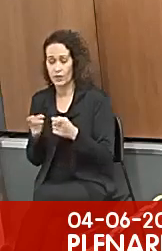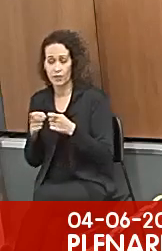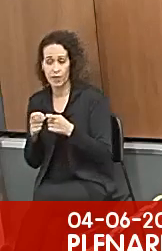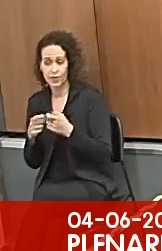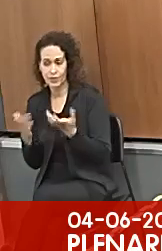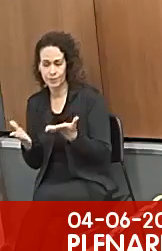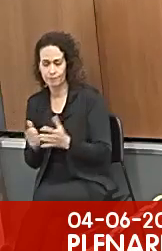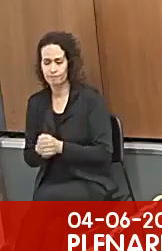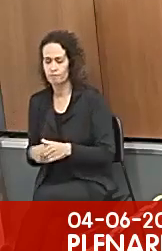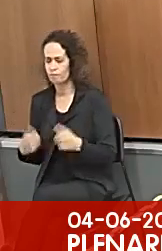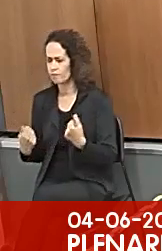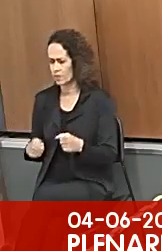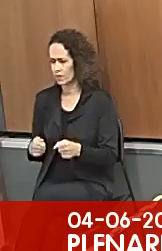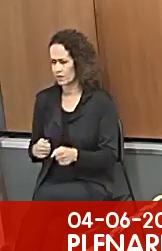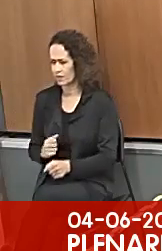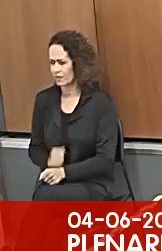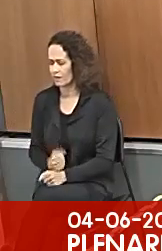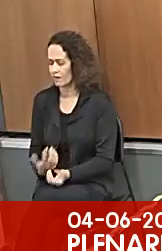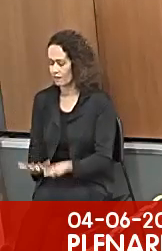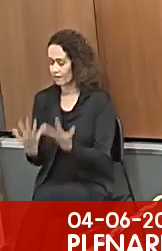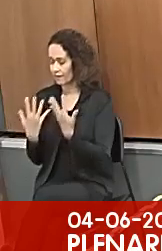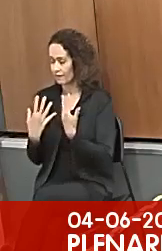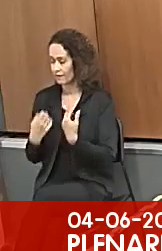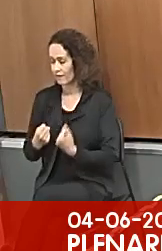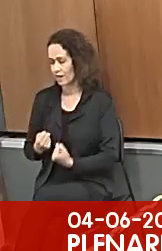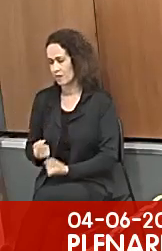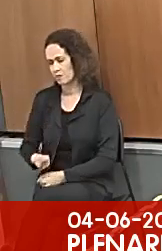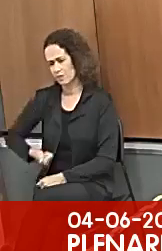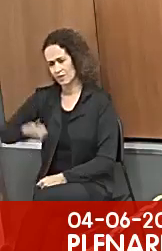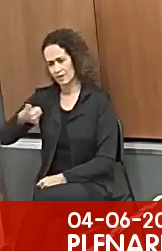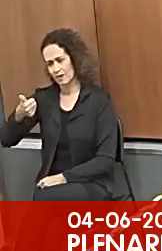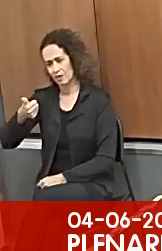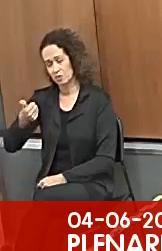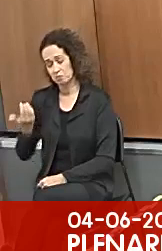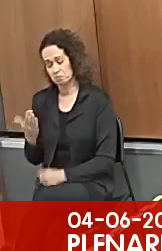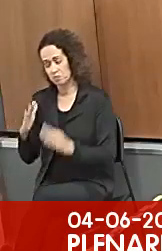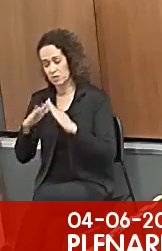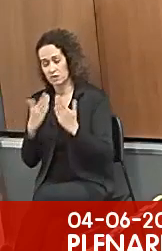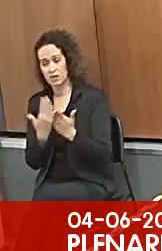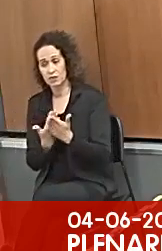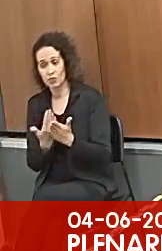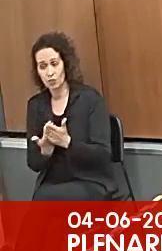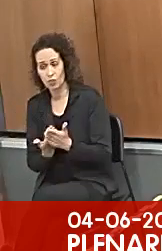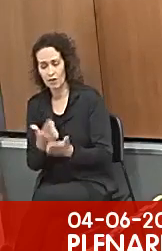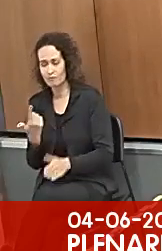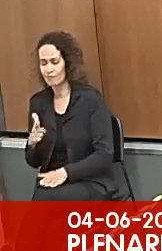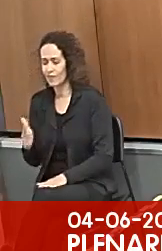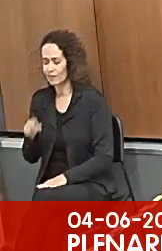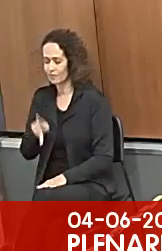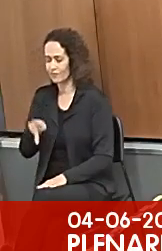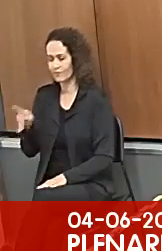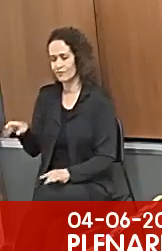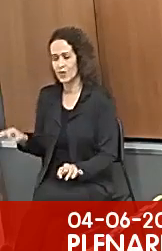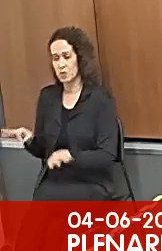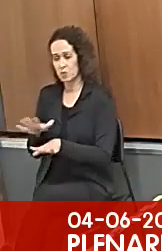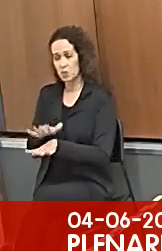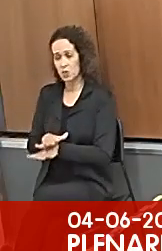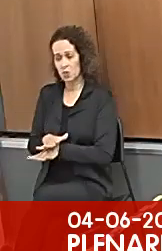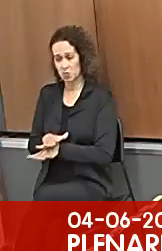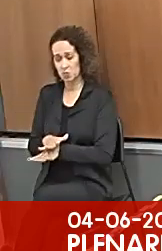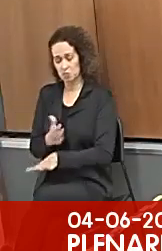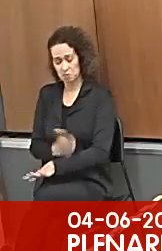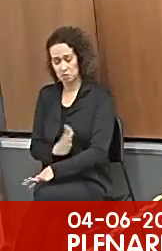que ter prioridade. Tem a escola, mas não tem os professores preparados na rede pública para poder atender as